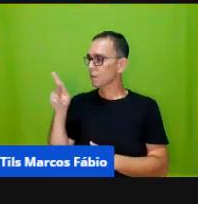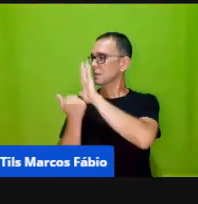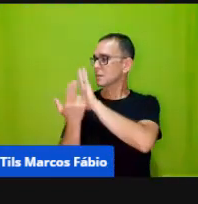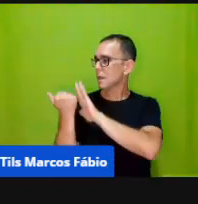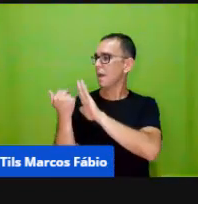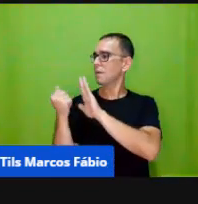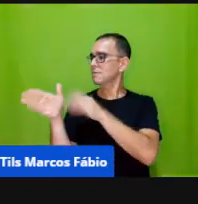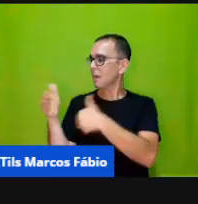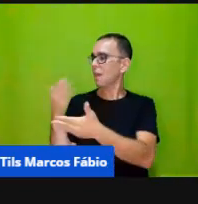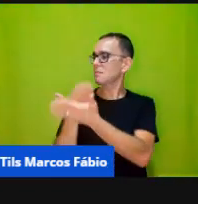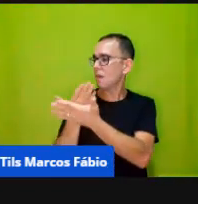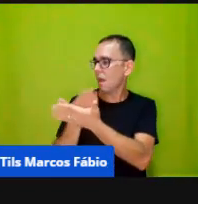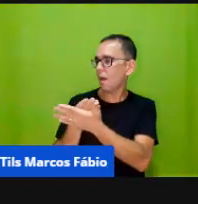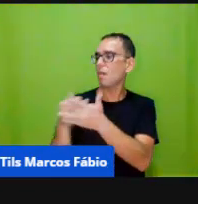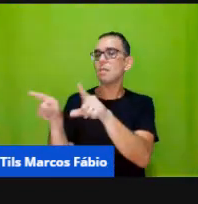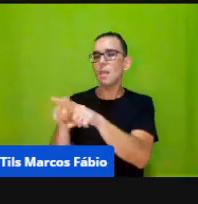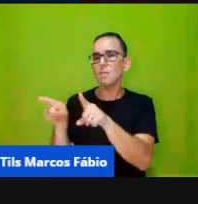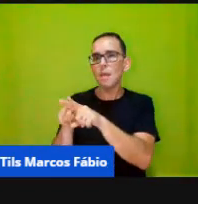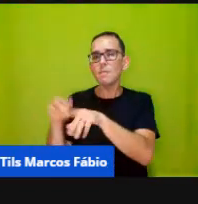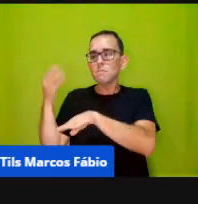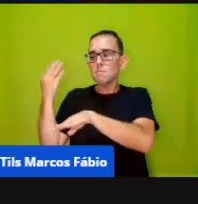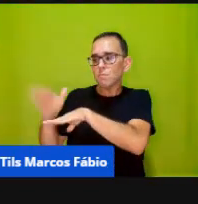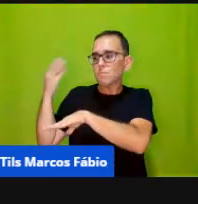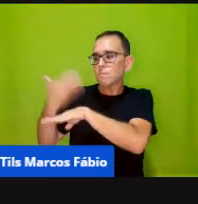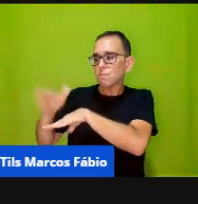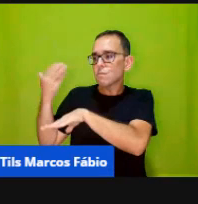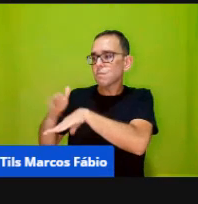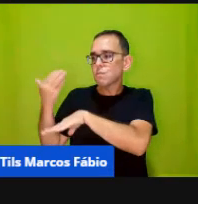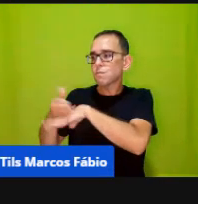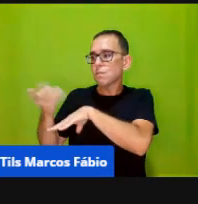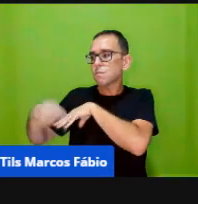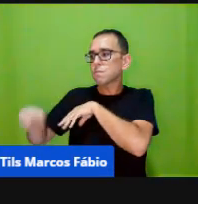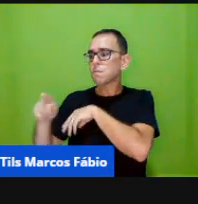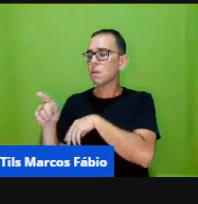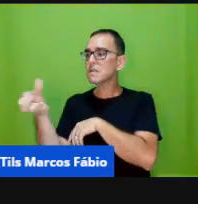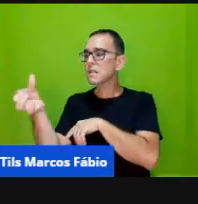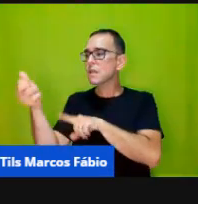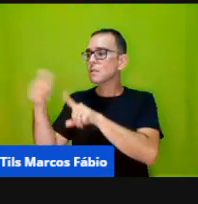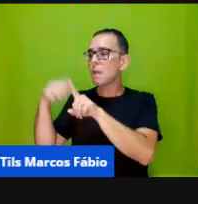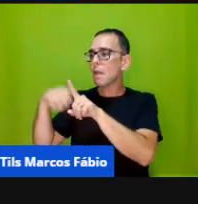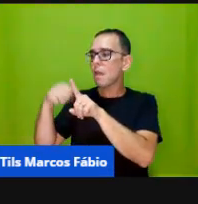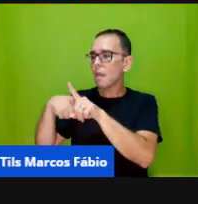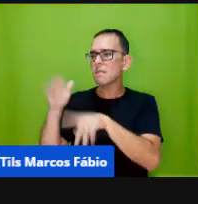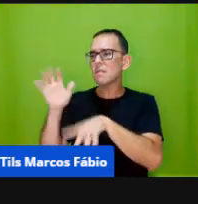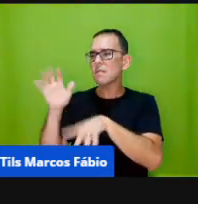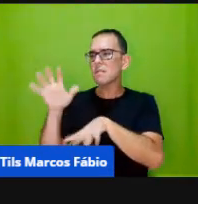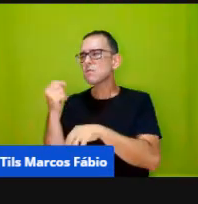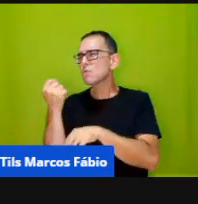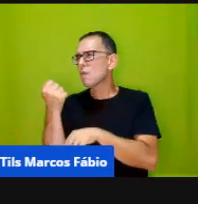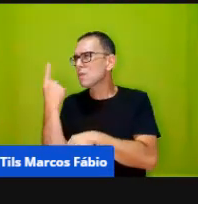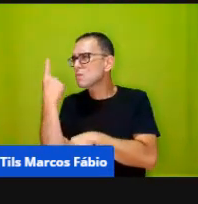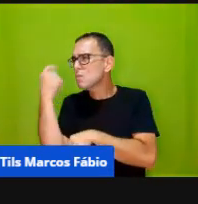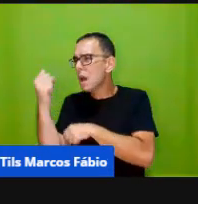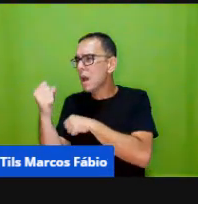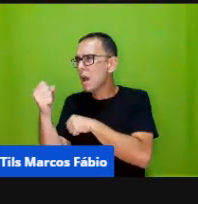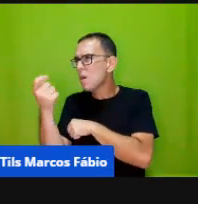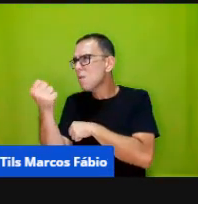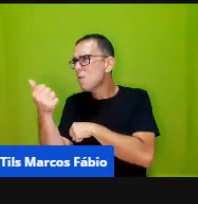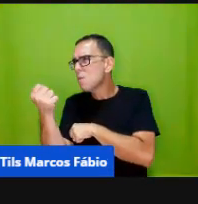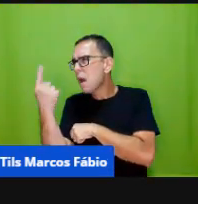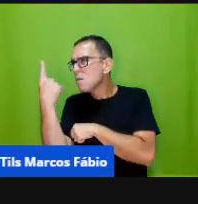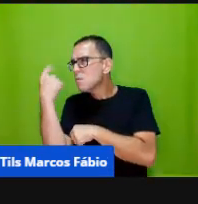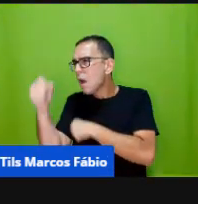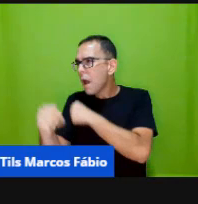sala de aula também preparavam seus alunos por 6 meses, às vezes mais até,